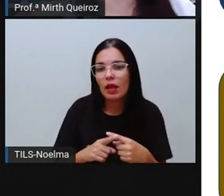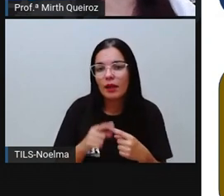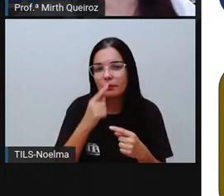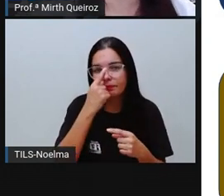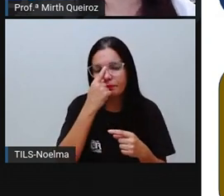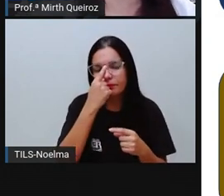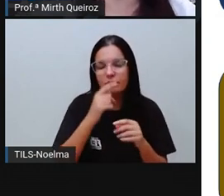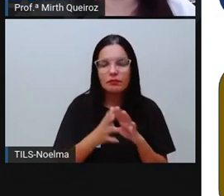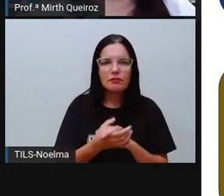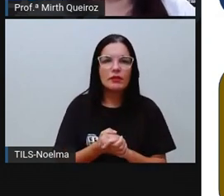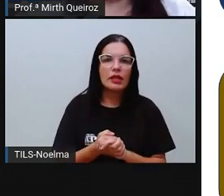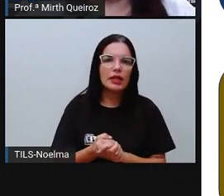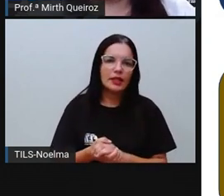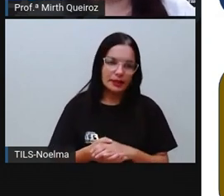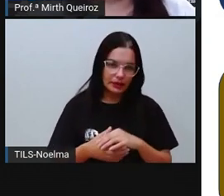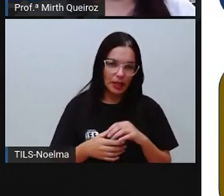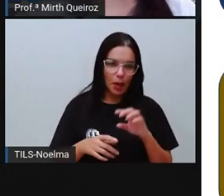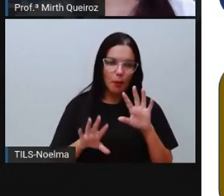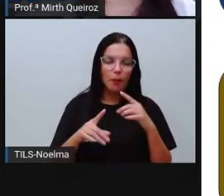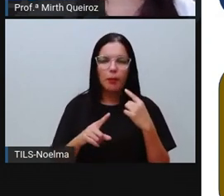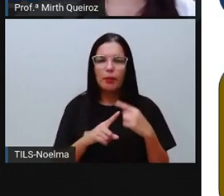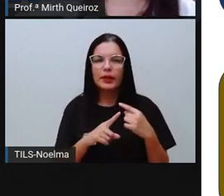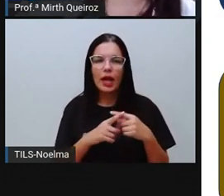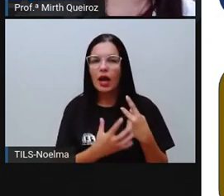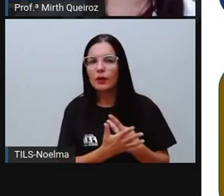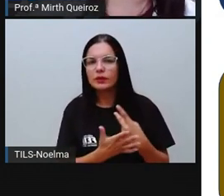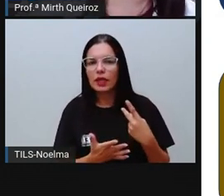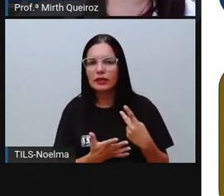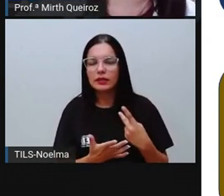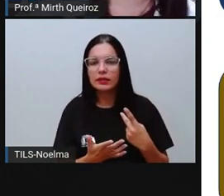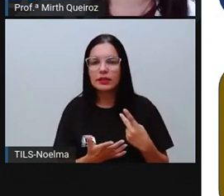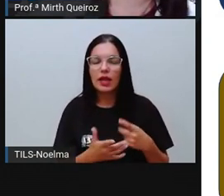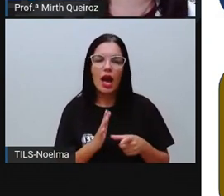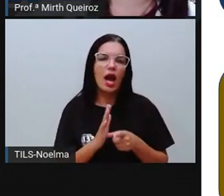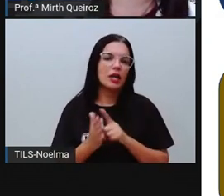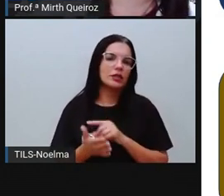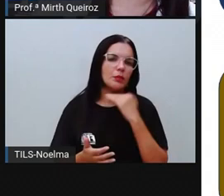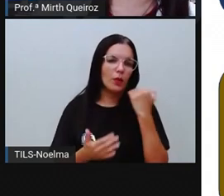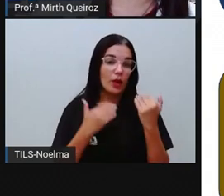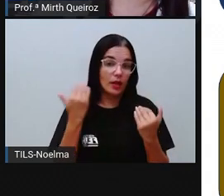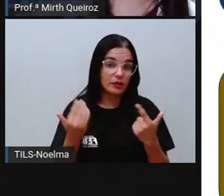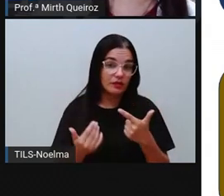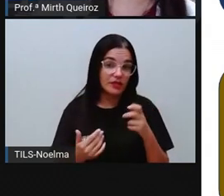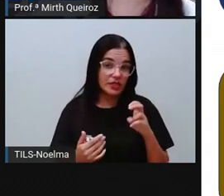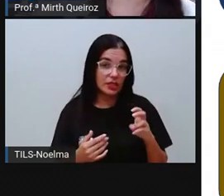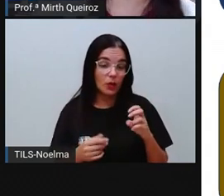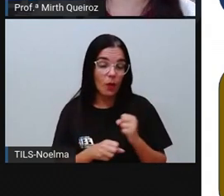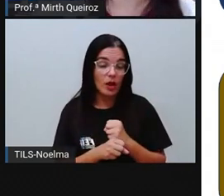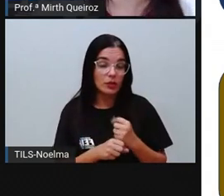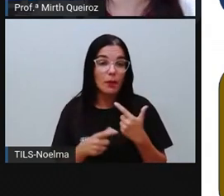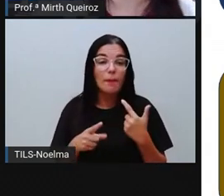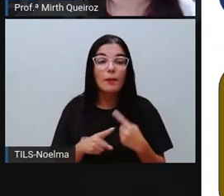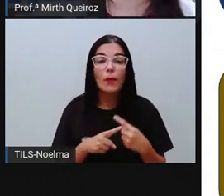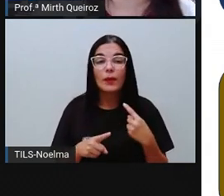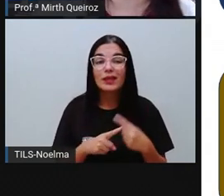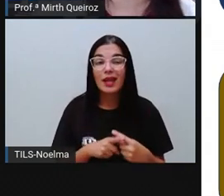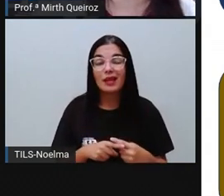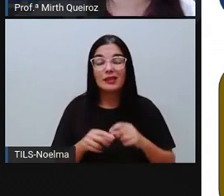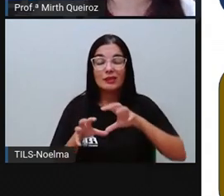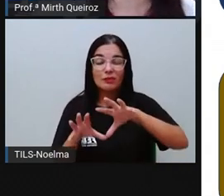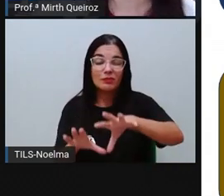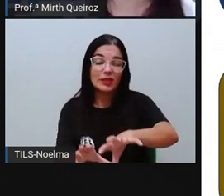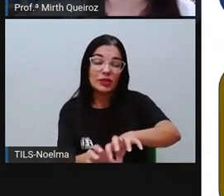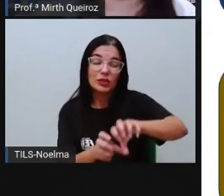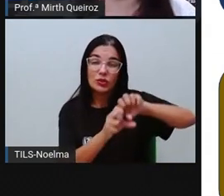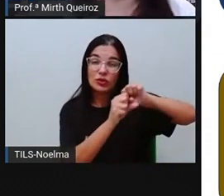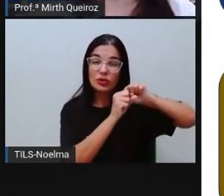a expectativa de vida desse animal, eles podem morrer antes de 25 anos. Por quê, Pró? Porque ele foi retirado do seu